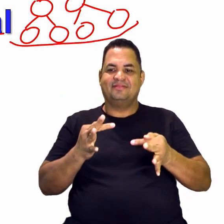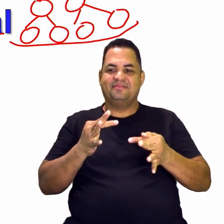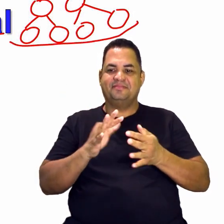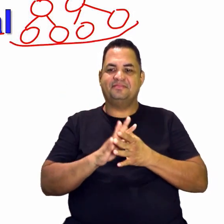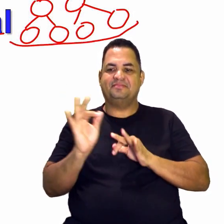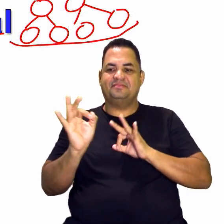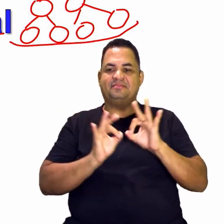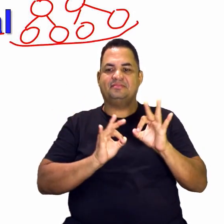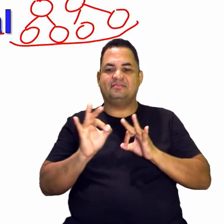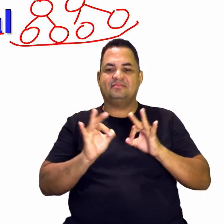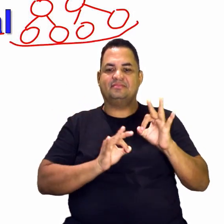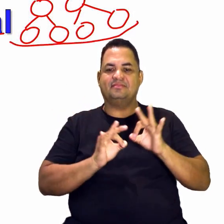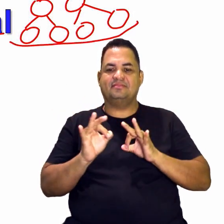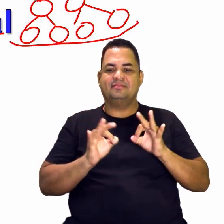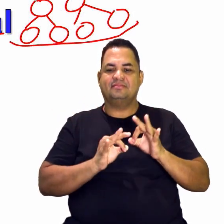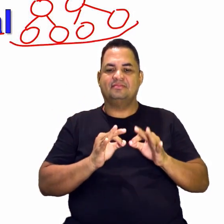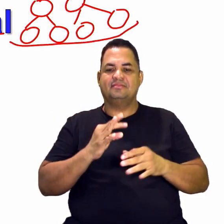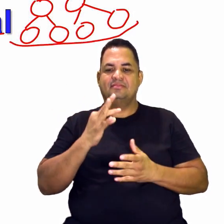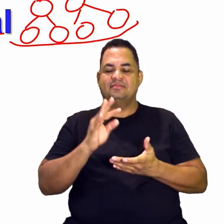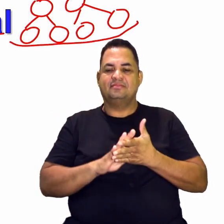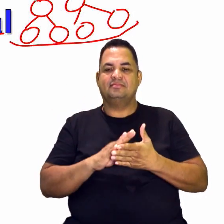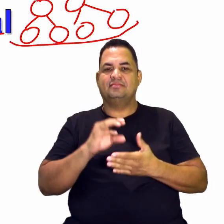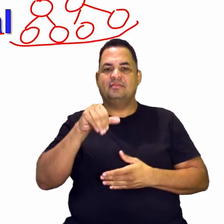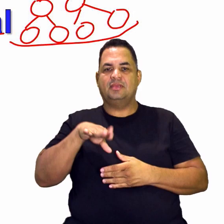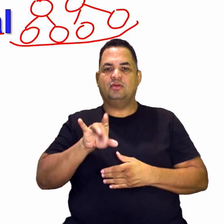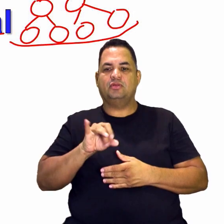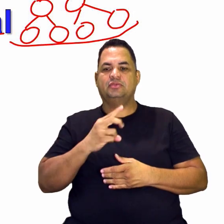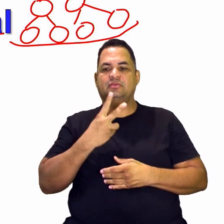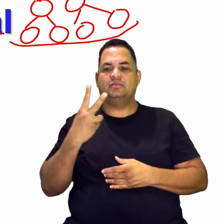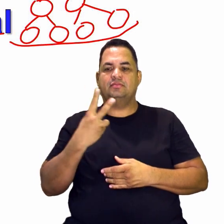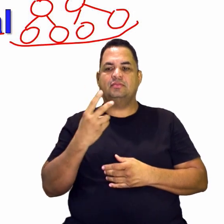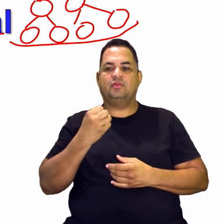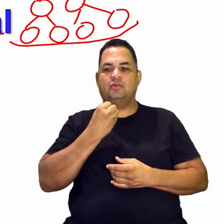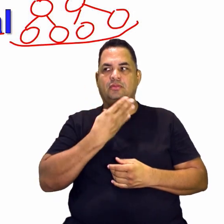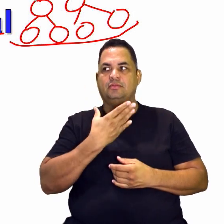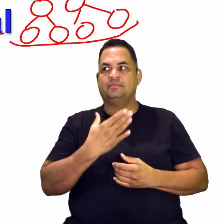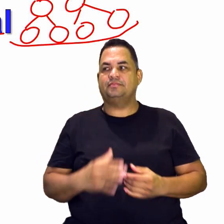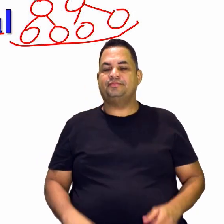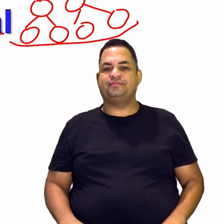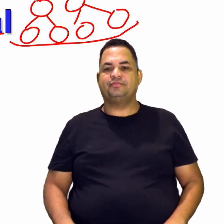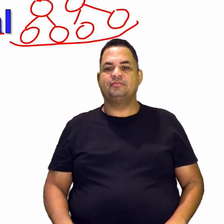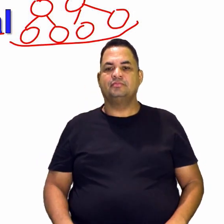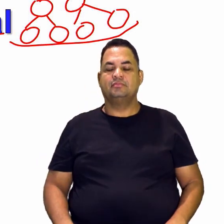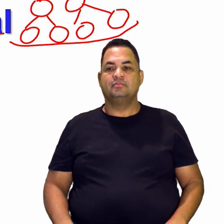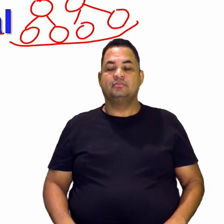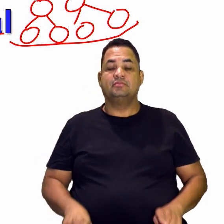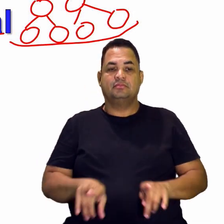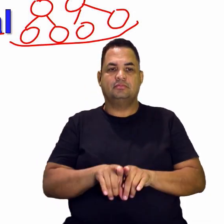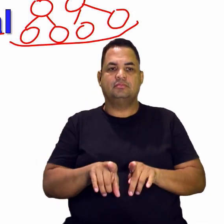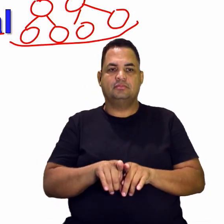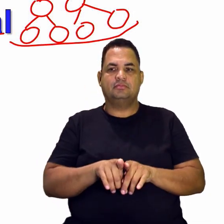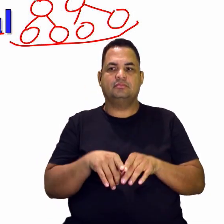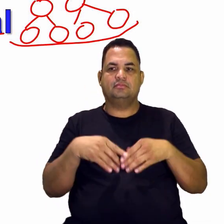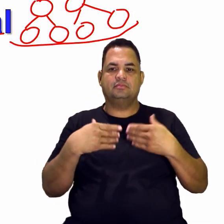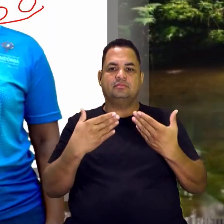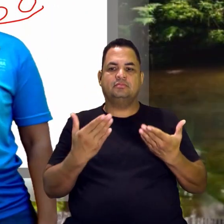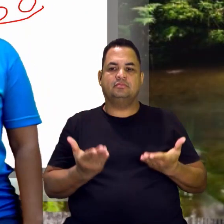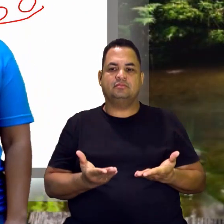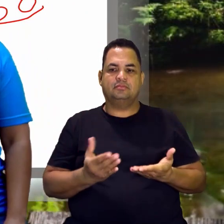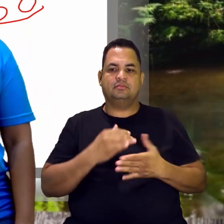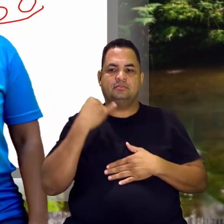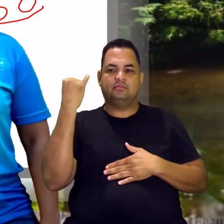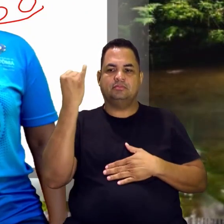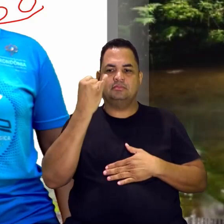seja, a formação já da meiose 2, tá bom? É isso aí. Uma coisa também, olha aqui pra gente. Uma coisa também